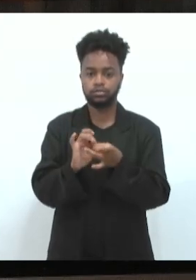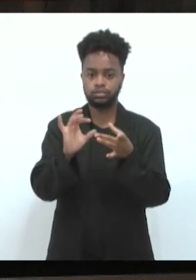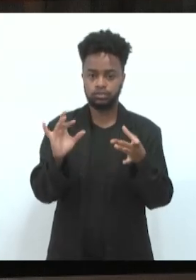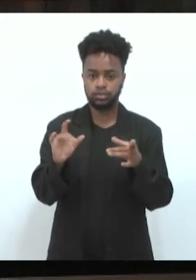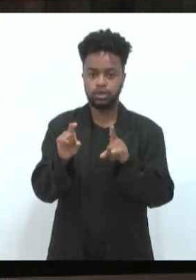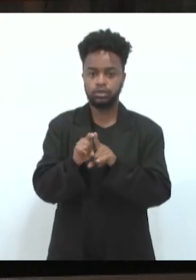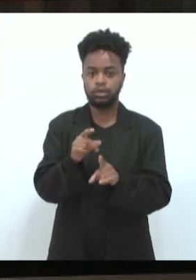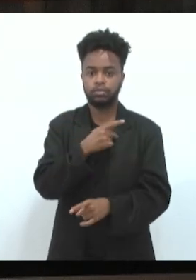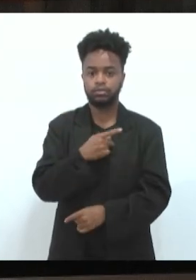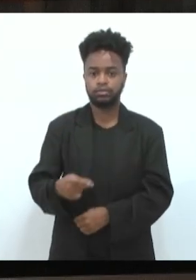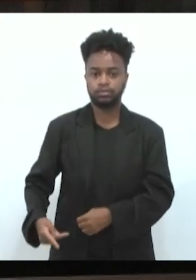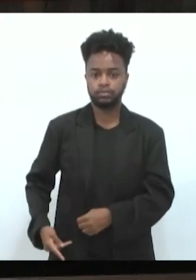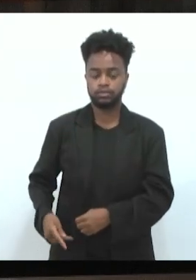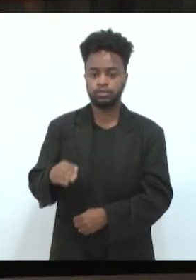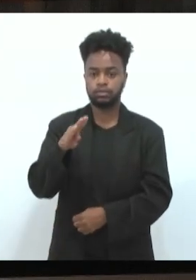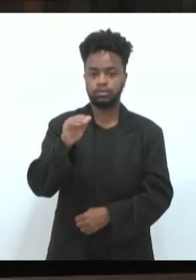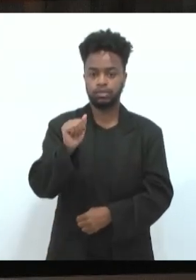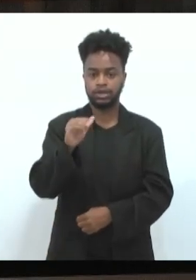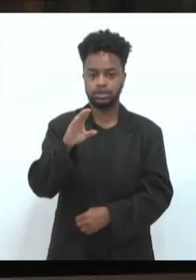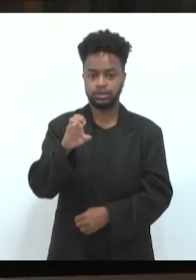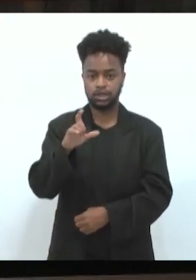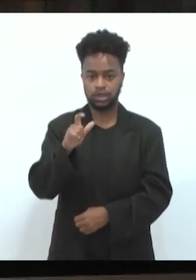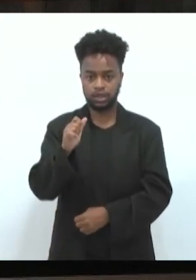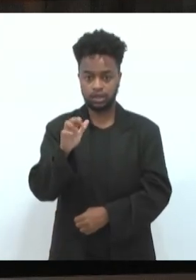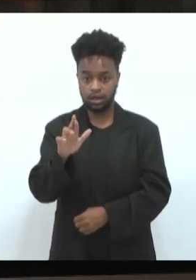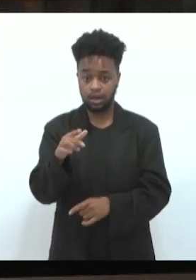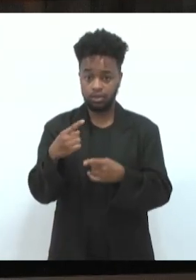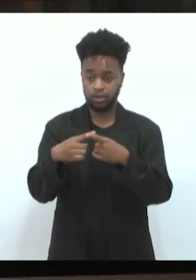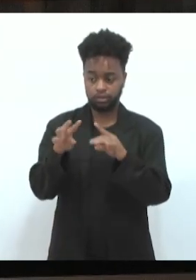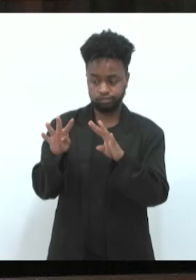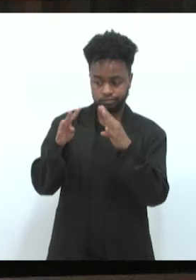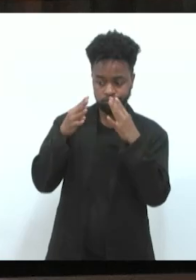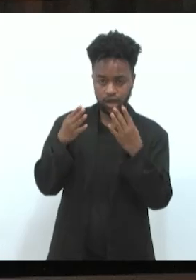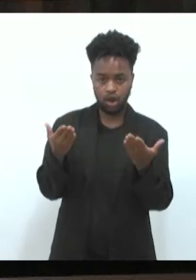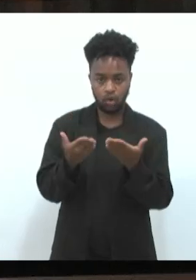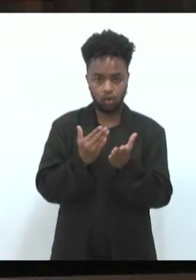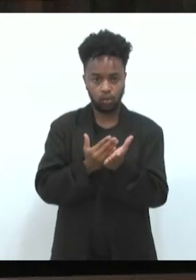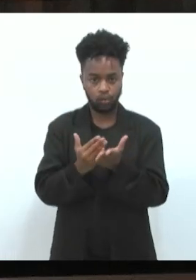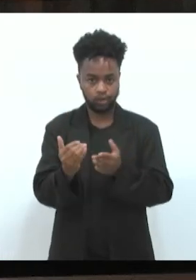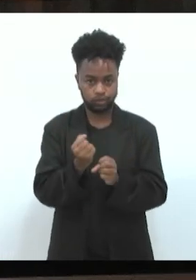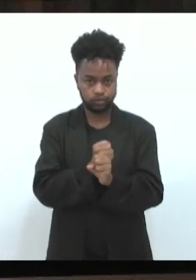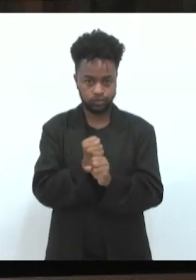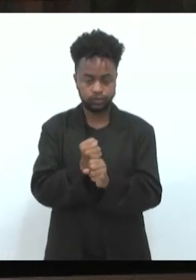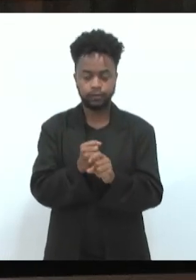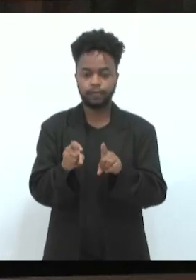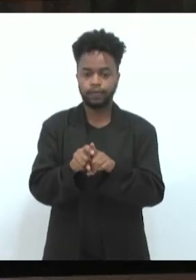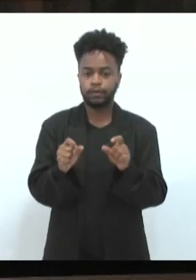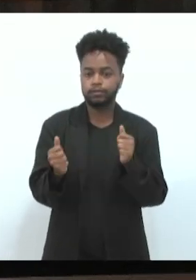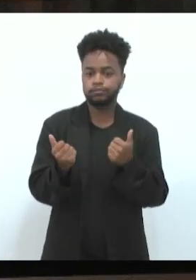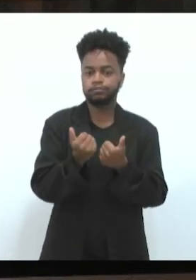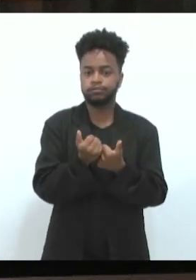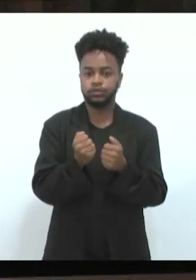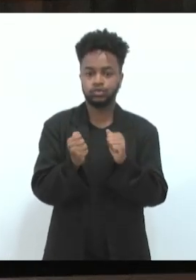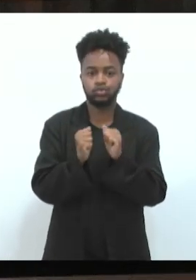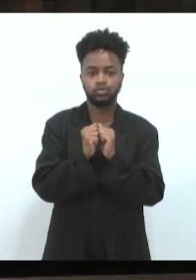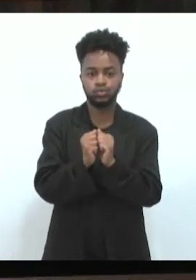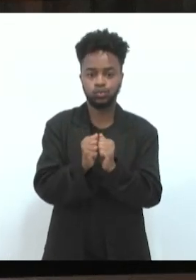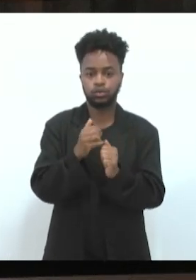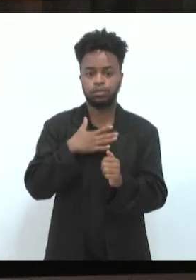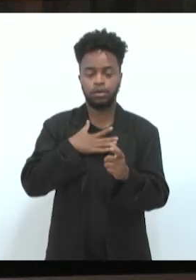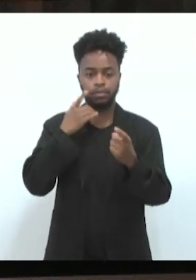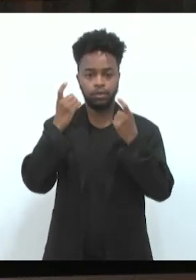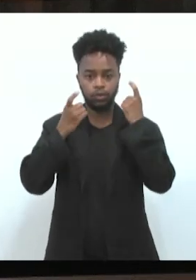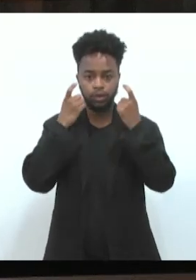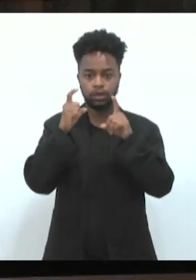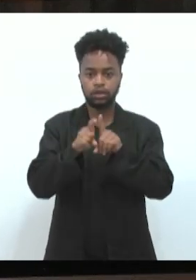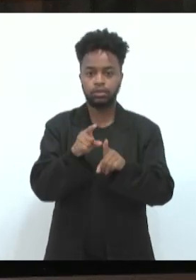ao presidente Bacelar, que me ouviu no início desse ano, e fez também coro com a minha preocupação,